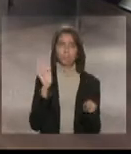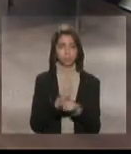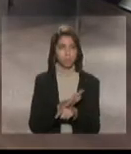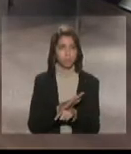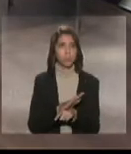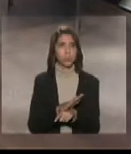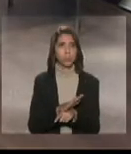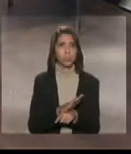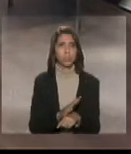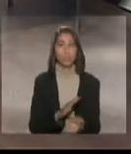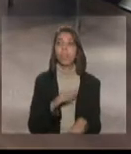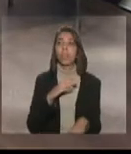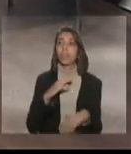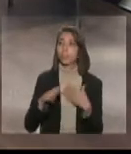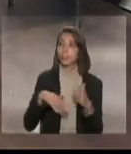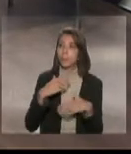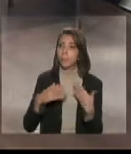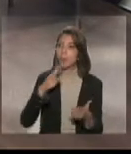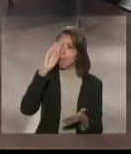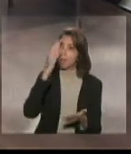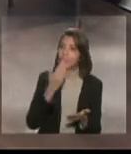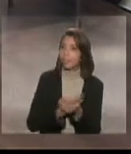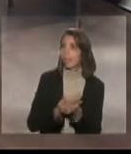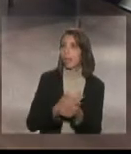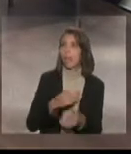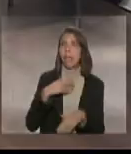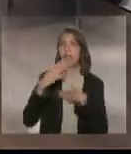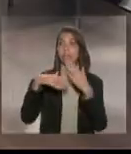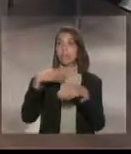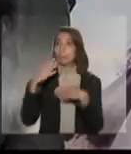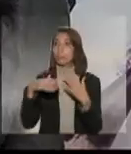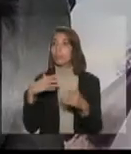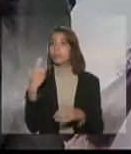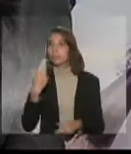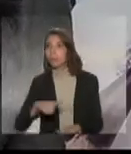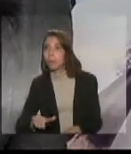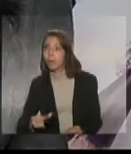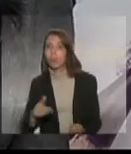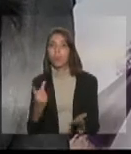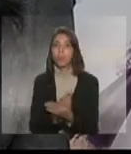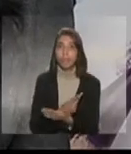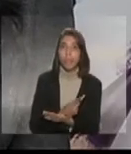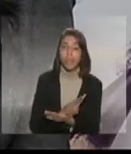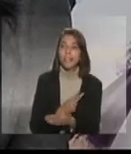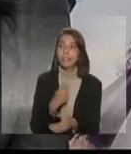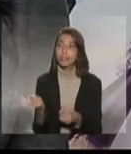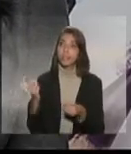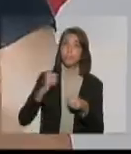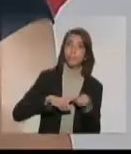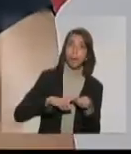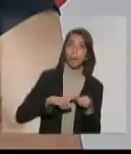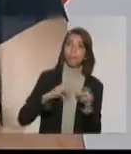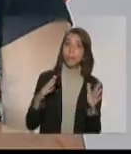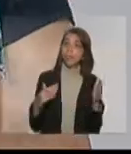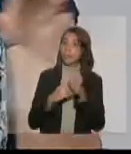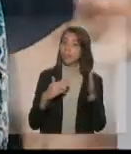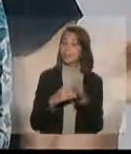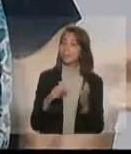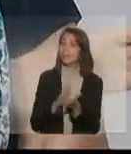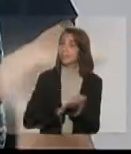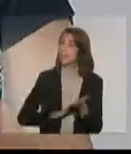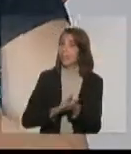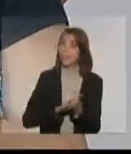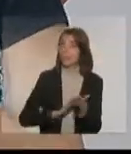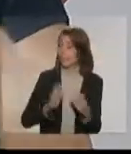ele precisa como agente acredita que a pesada regesse uma vez você tenta fazer um negócio dele o problema ela voltar sem estipular nenhum